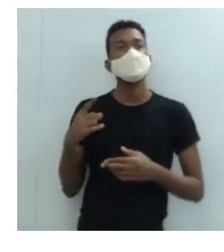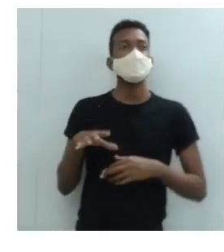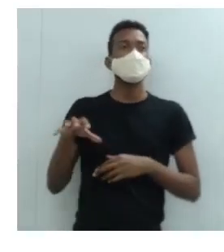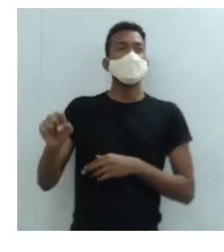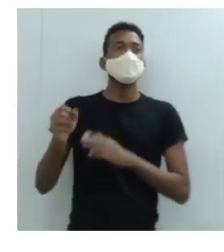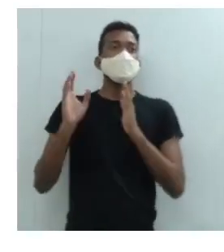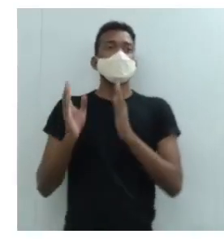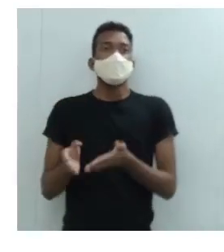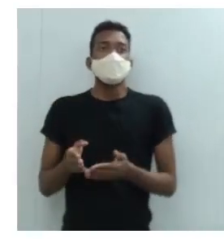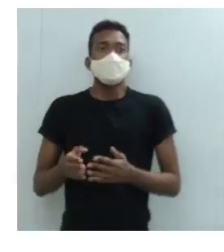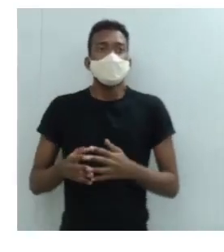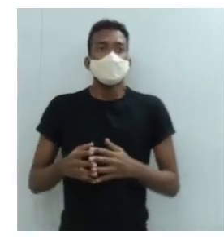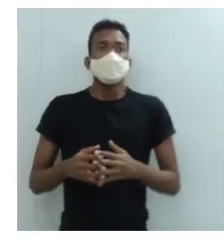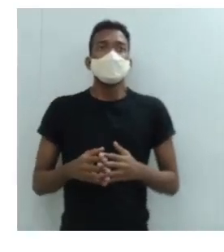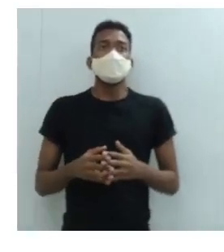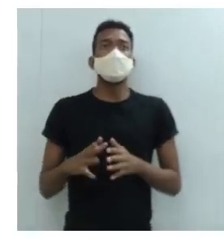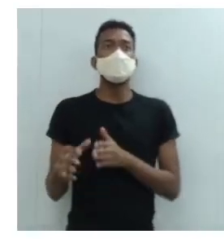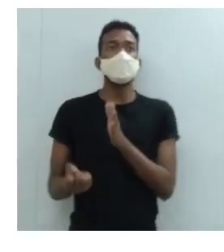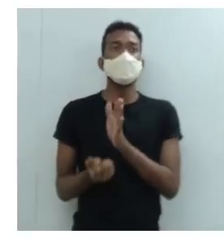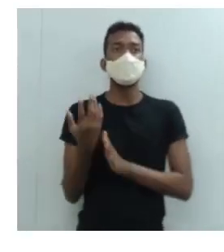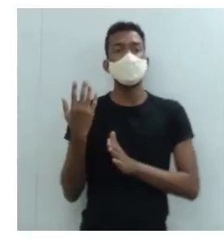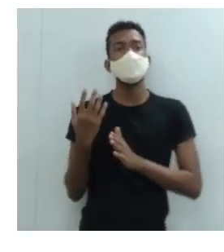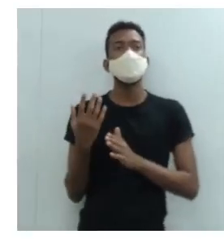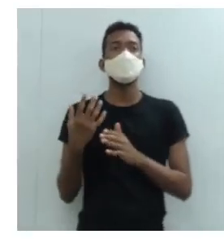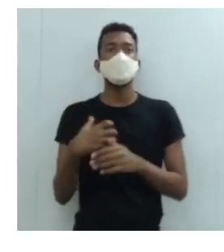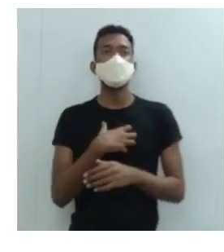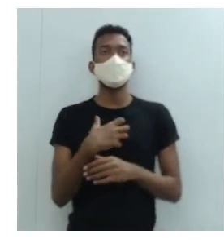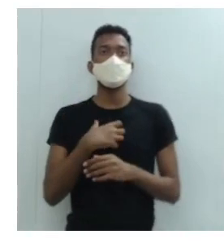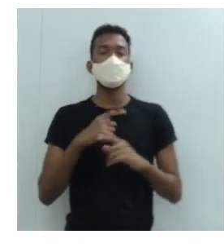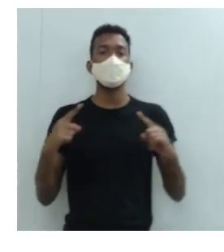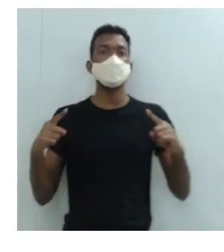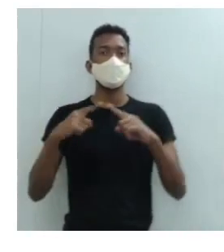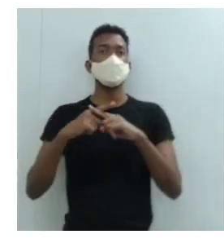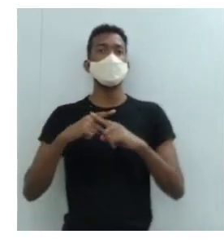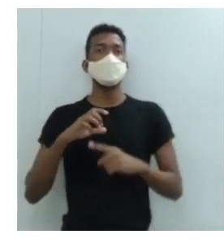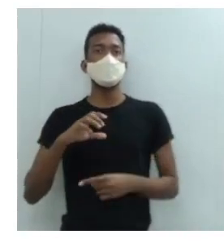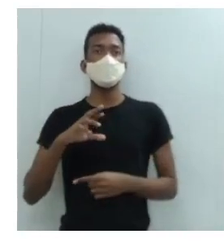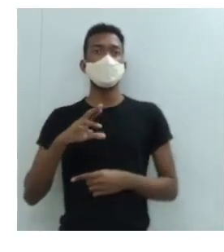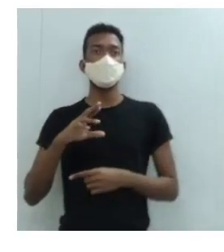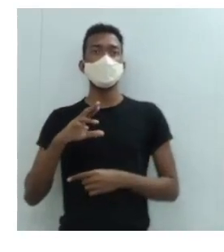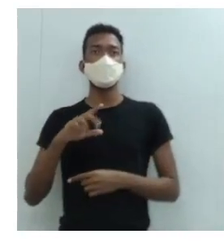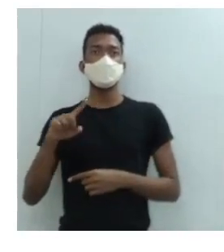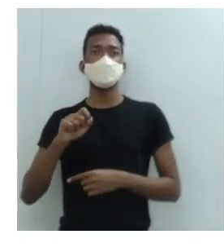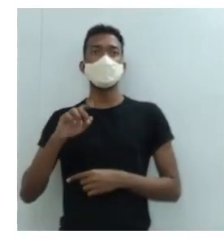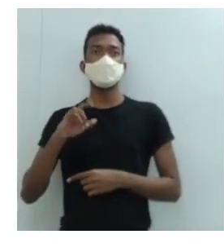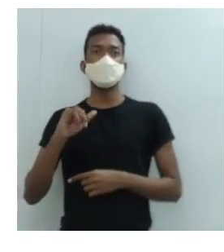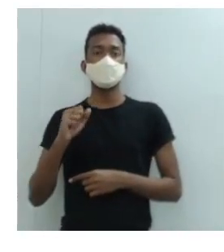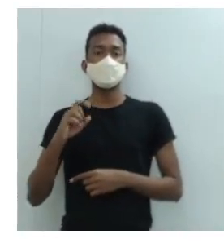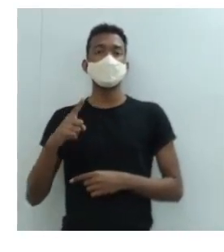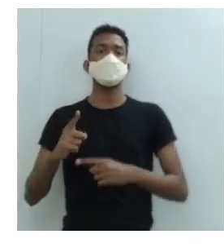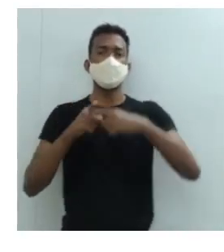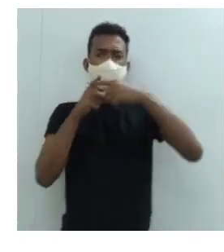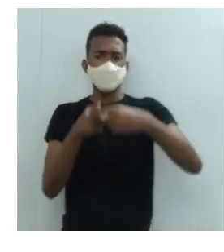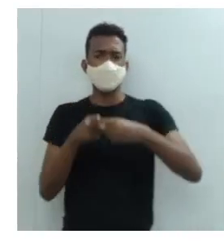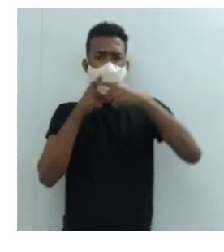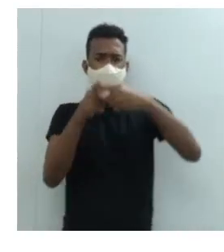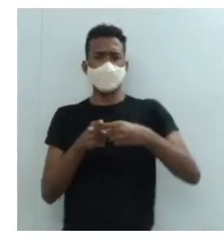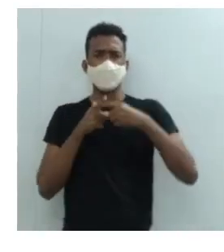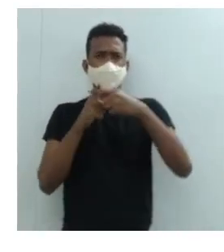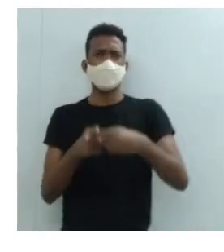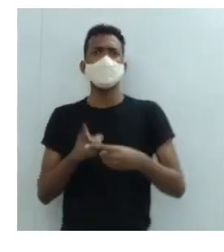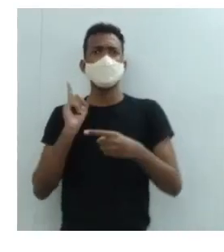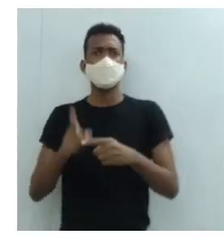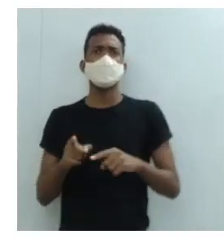Então, sob o espírito cruzadista, cristãos avançaram sobre a Península